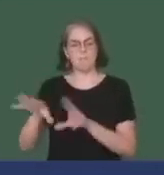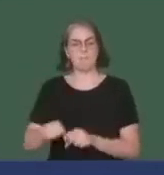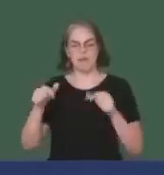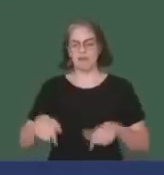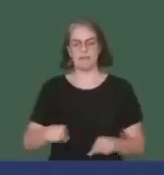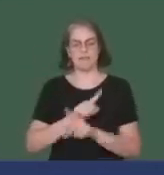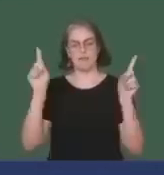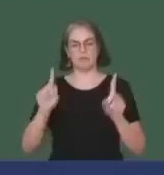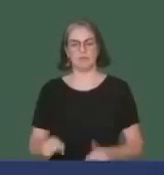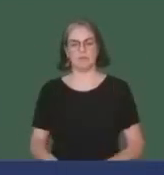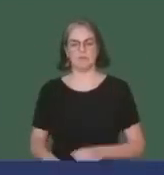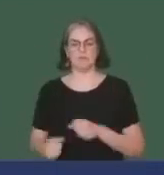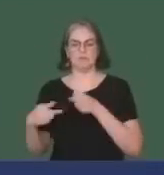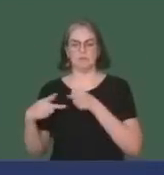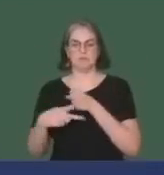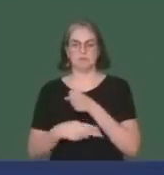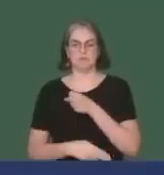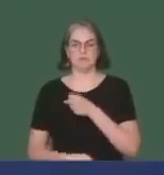daqui.